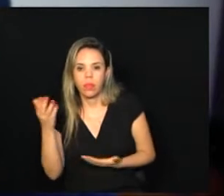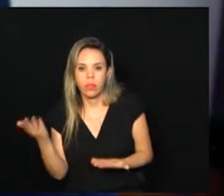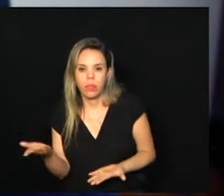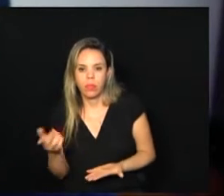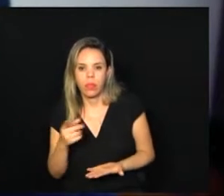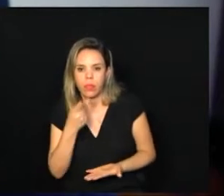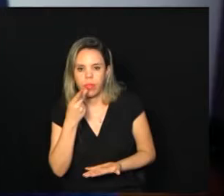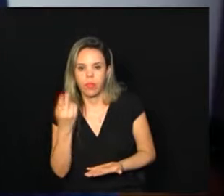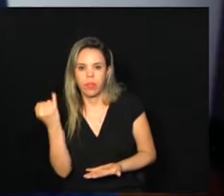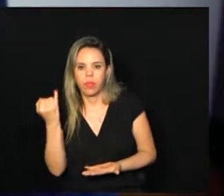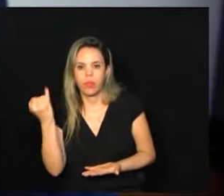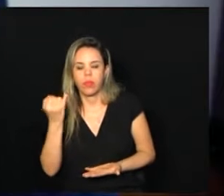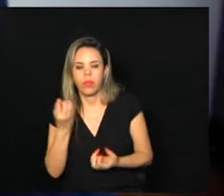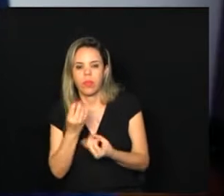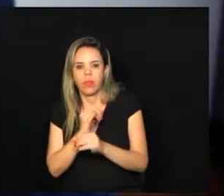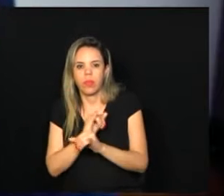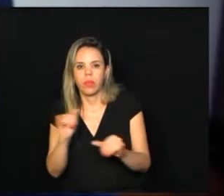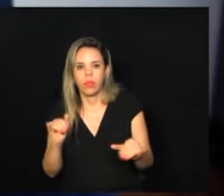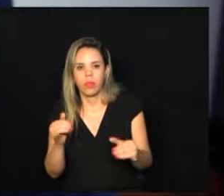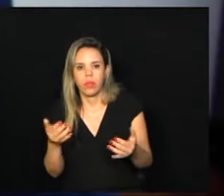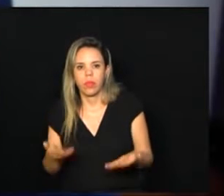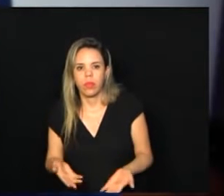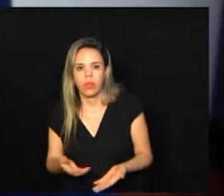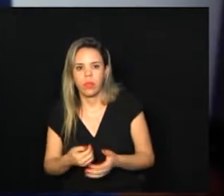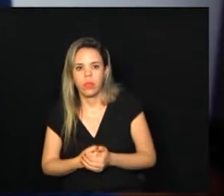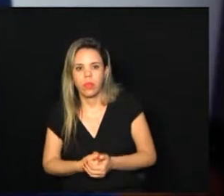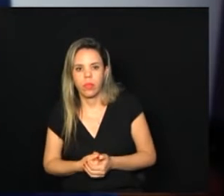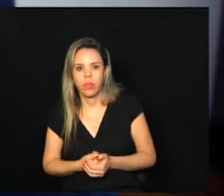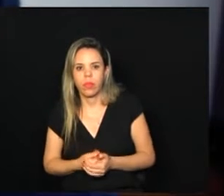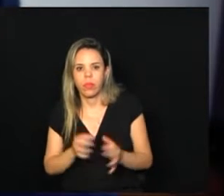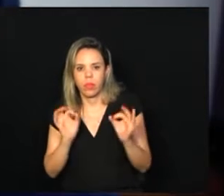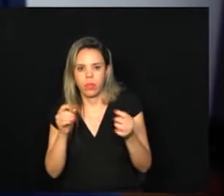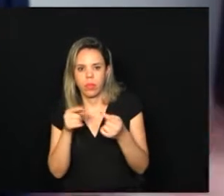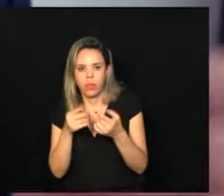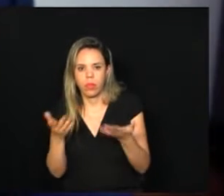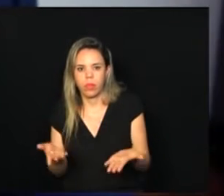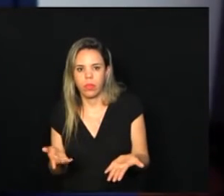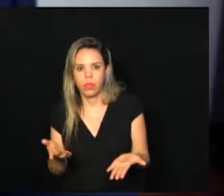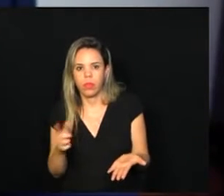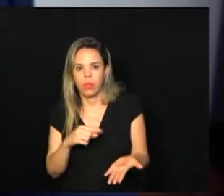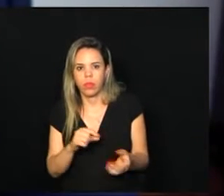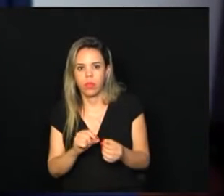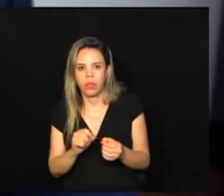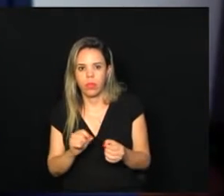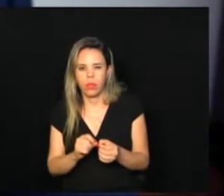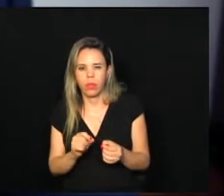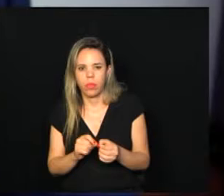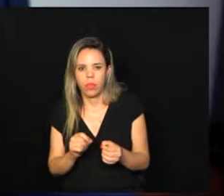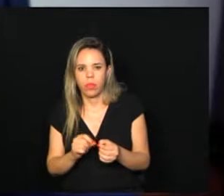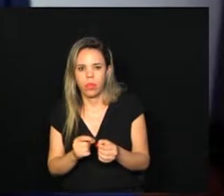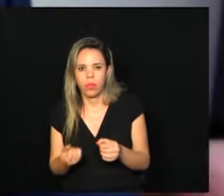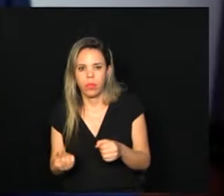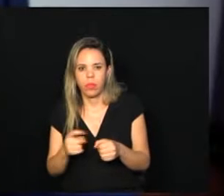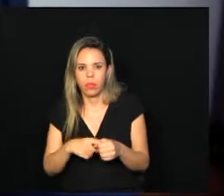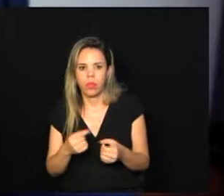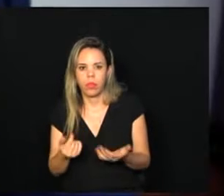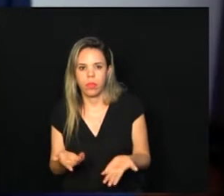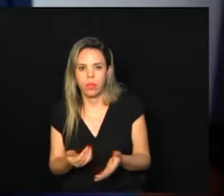isso que você disse, é importante as informações estarem corretas, né, para que a gente possa fazer essa